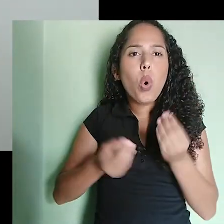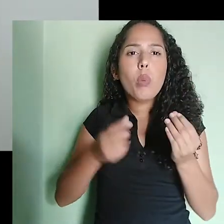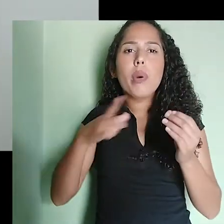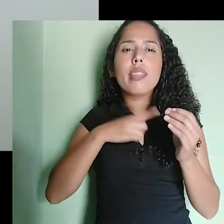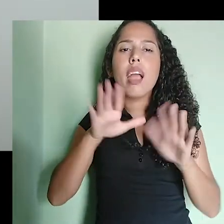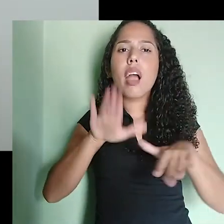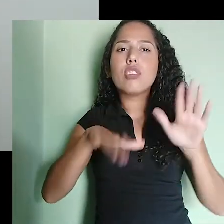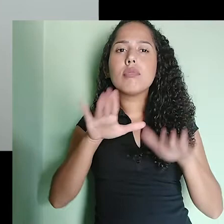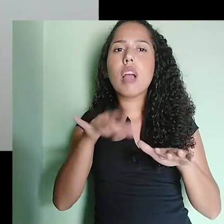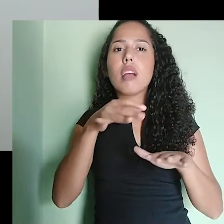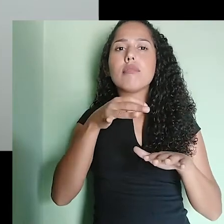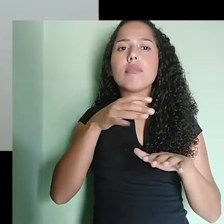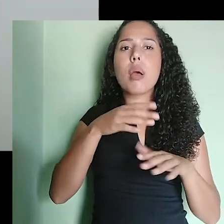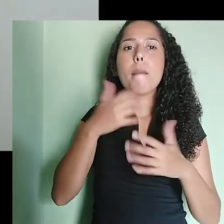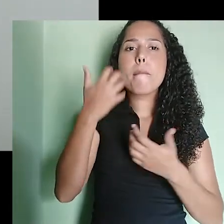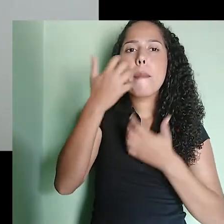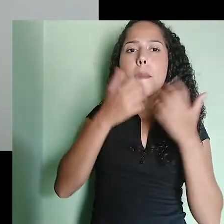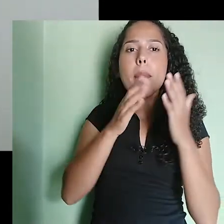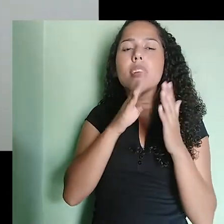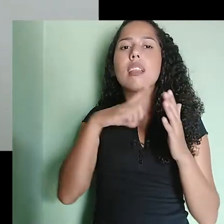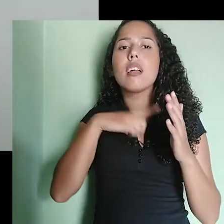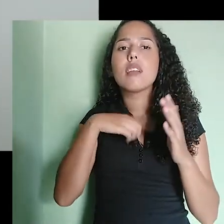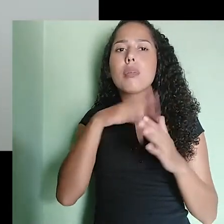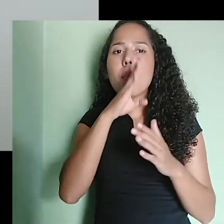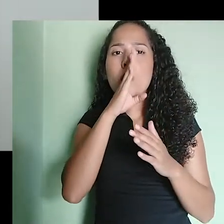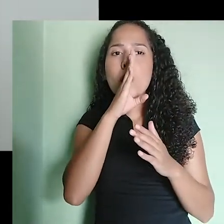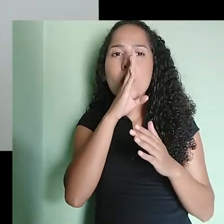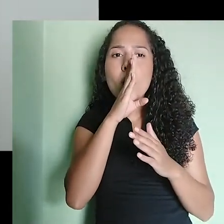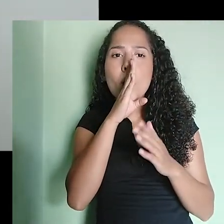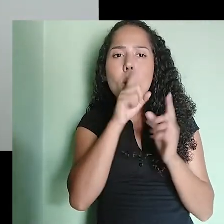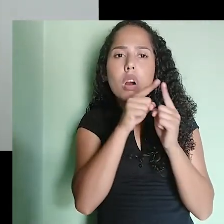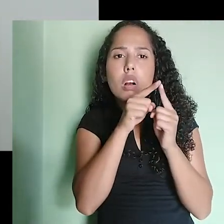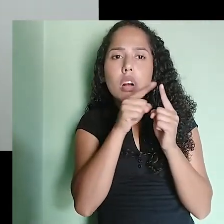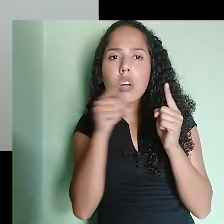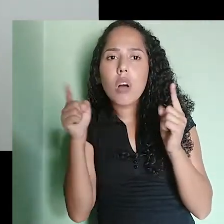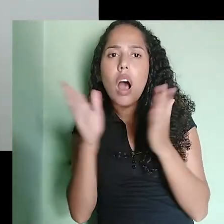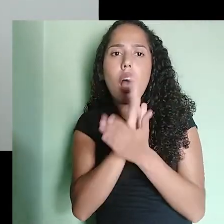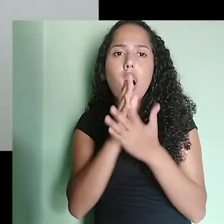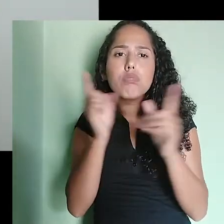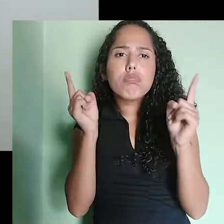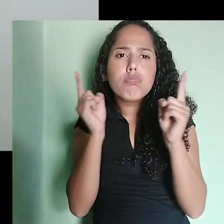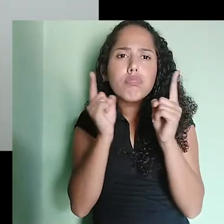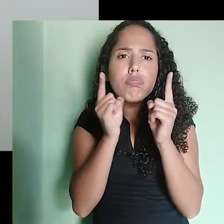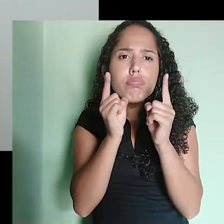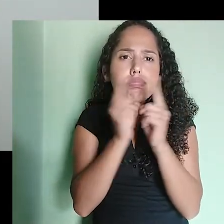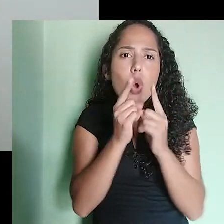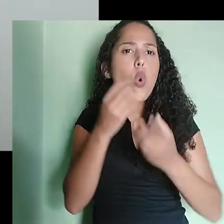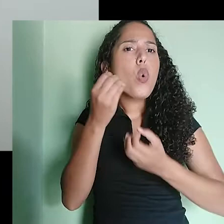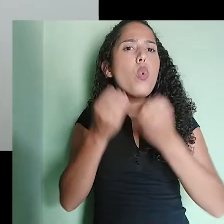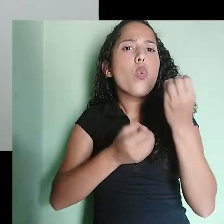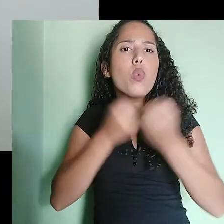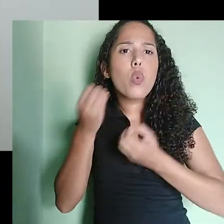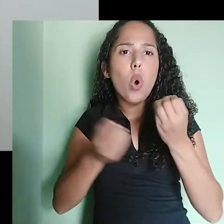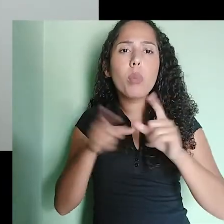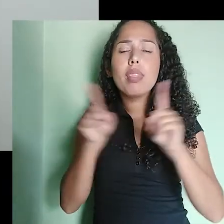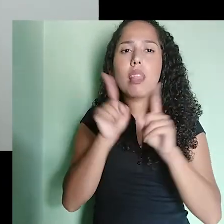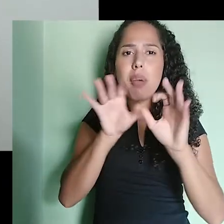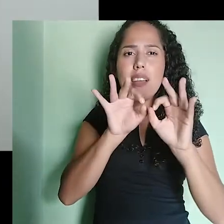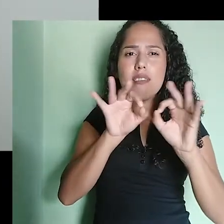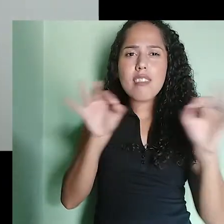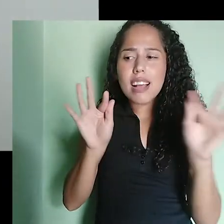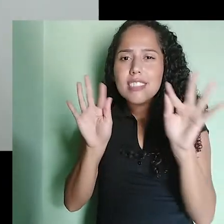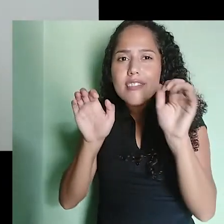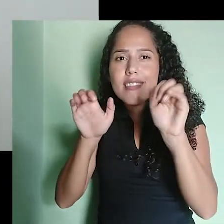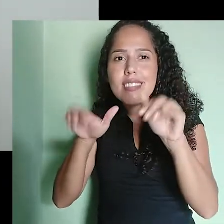silêncios longos da gravação, alguns curtos também, como ajustar o final das frases, porque como foi